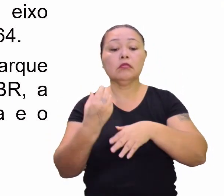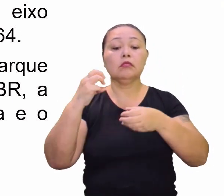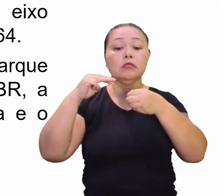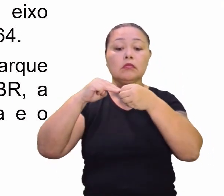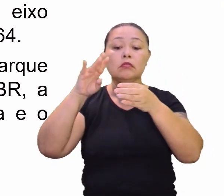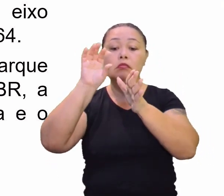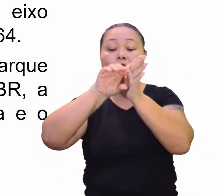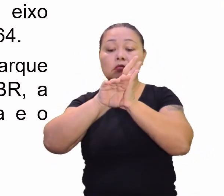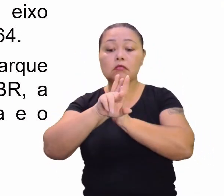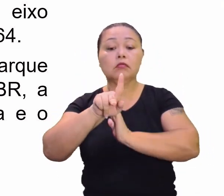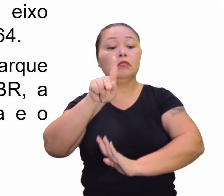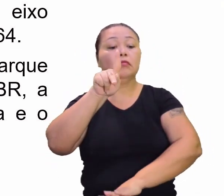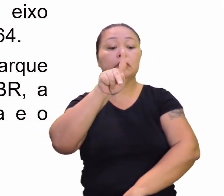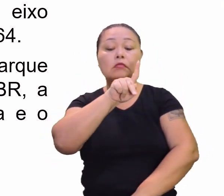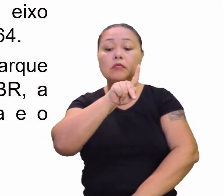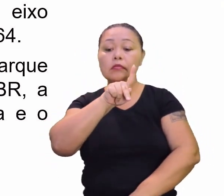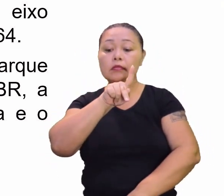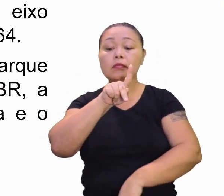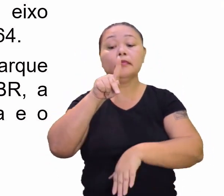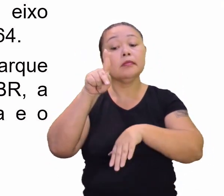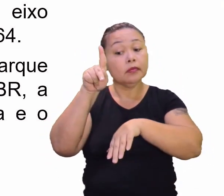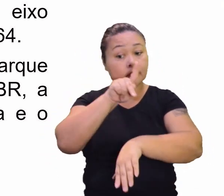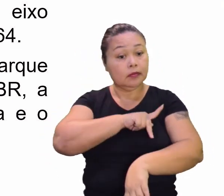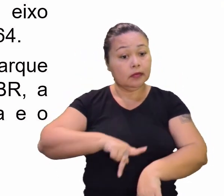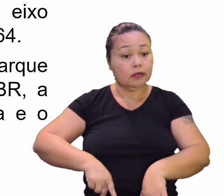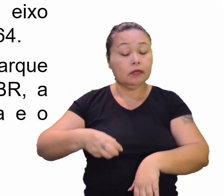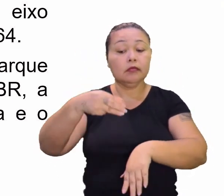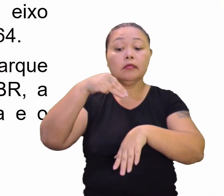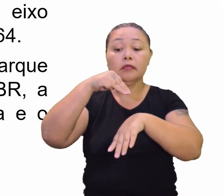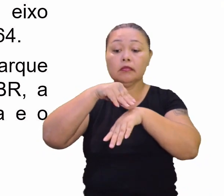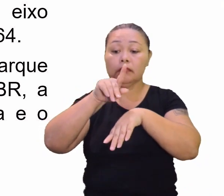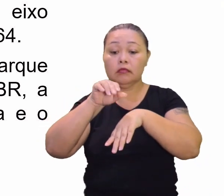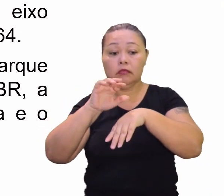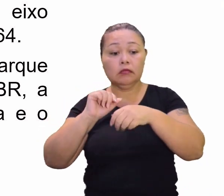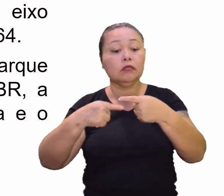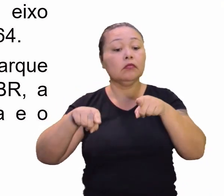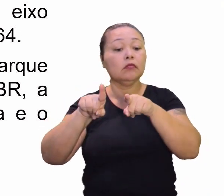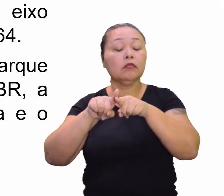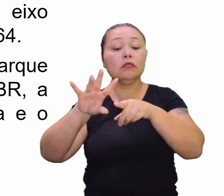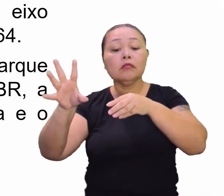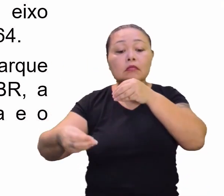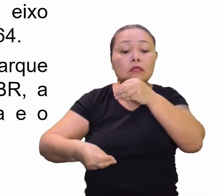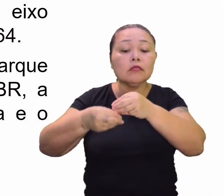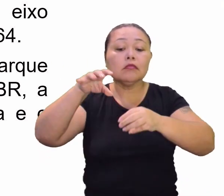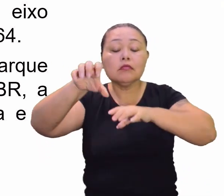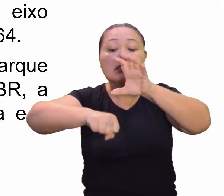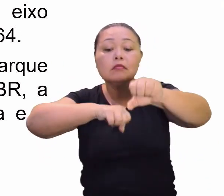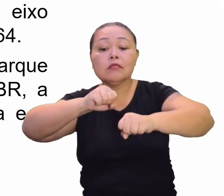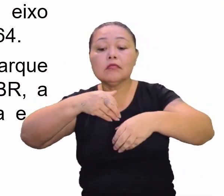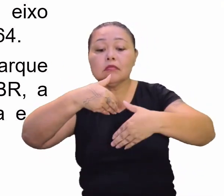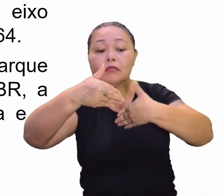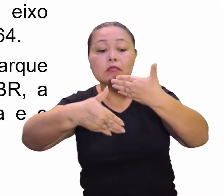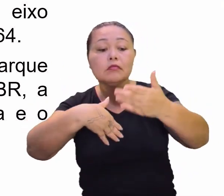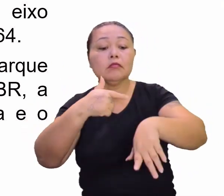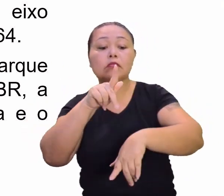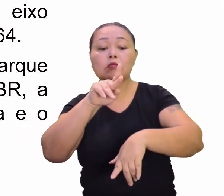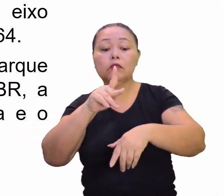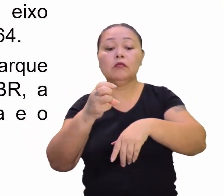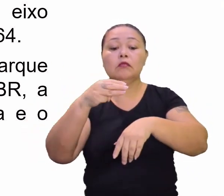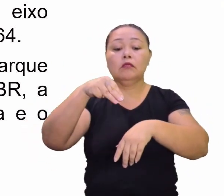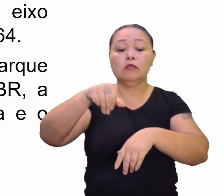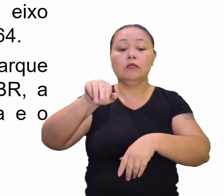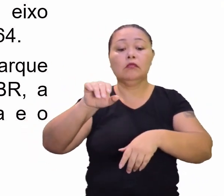pela fundação de municípios como Cacoal e Presidente Médici. D. O incremento da colonização ao longo do